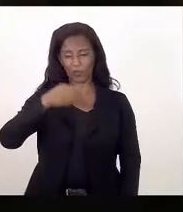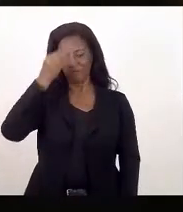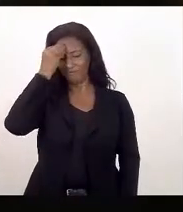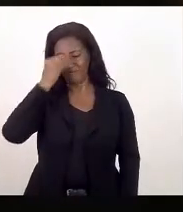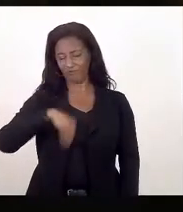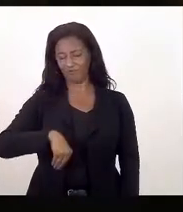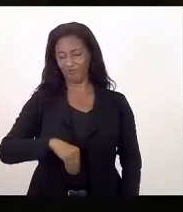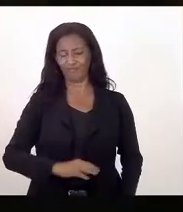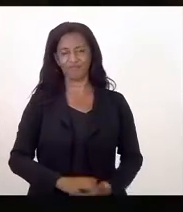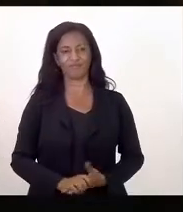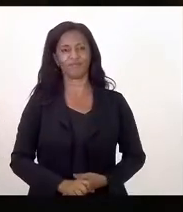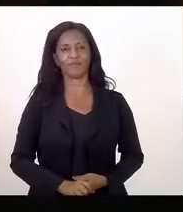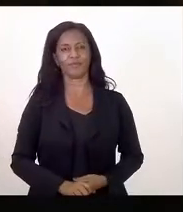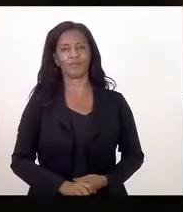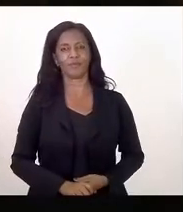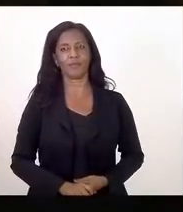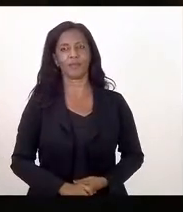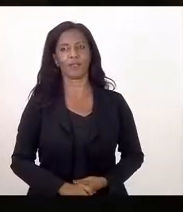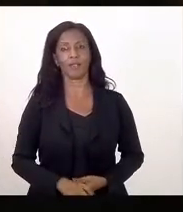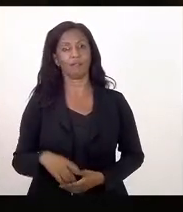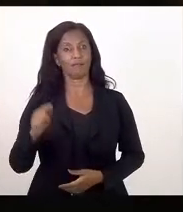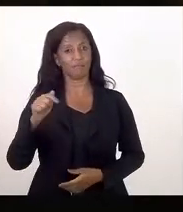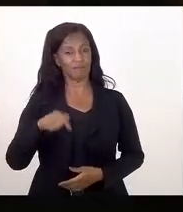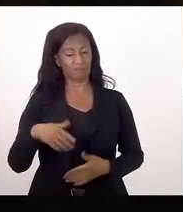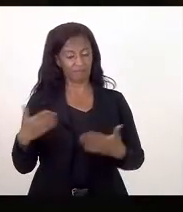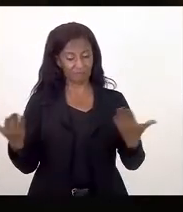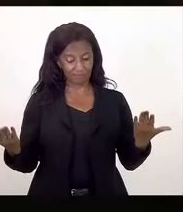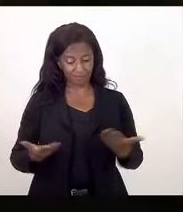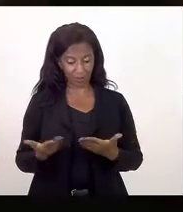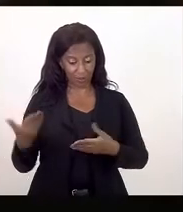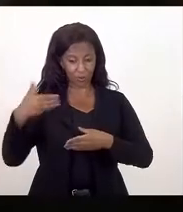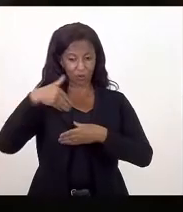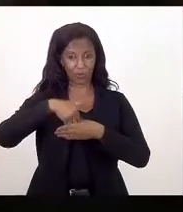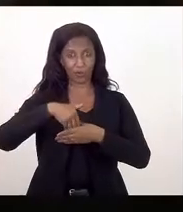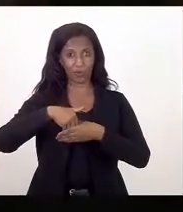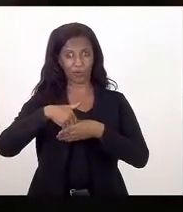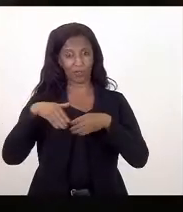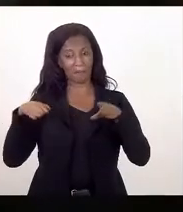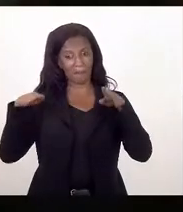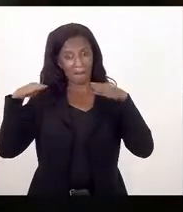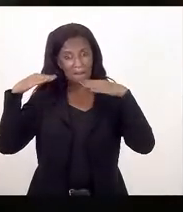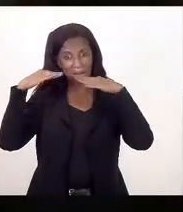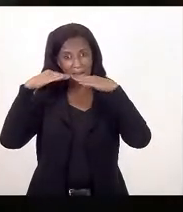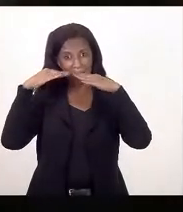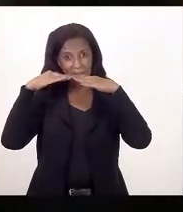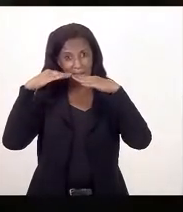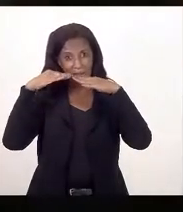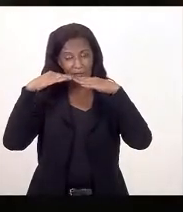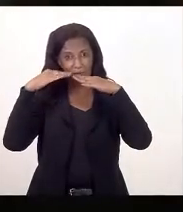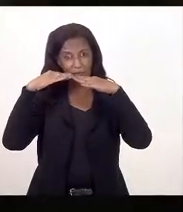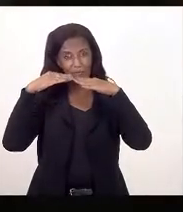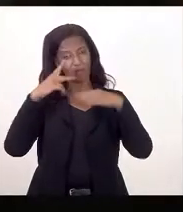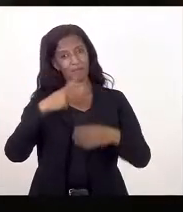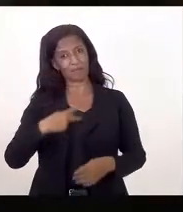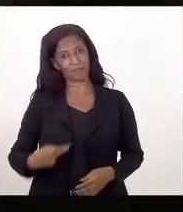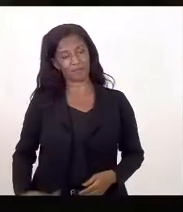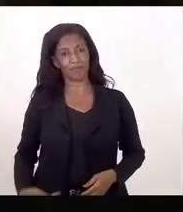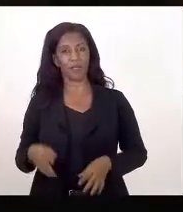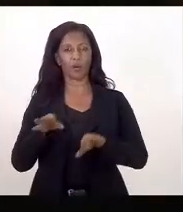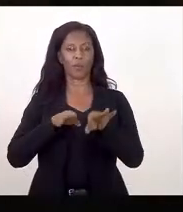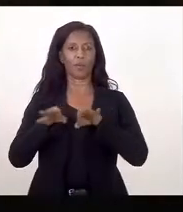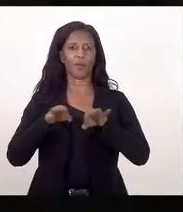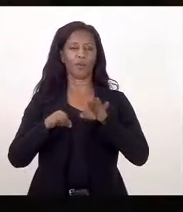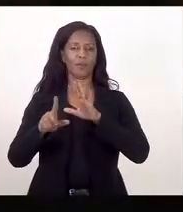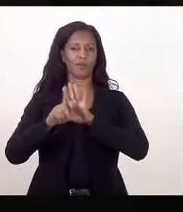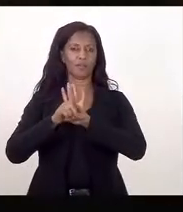não desisto, dessa vez, estou votando no mérito favorável ao presente projeto de lei.